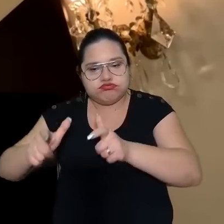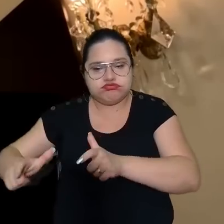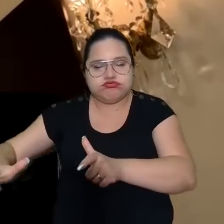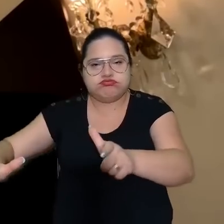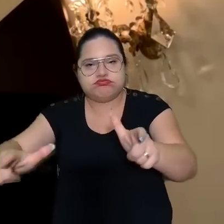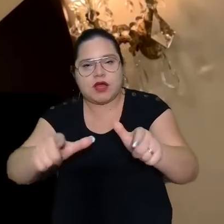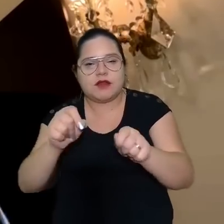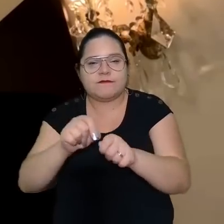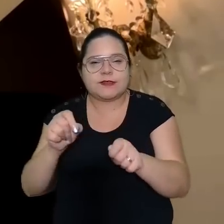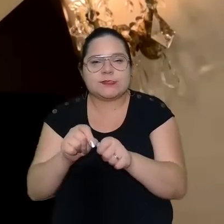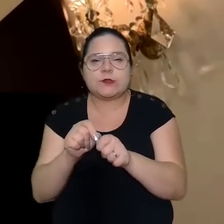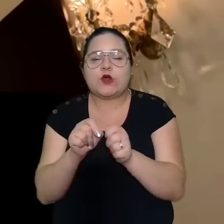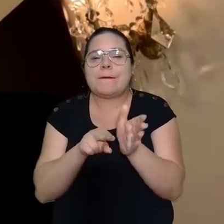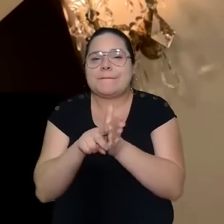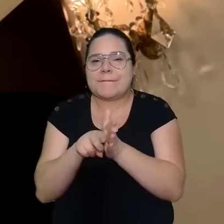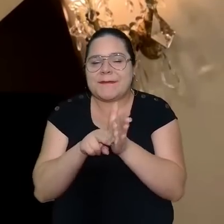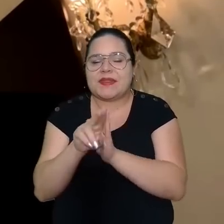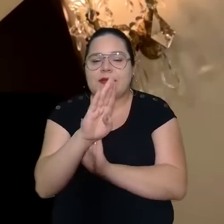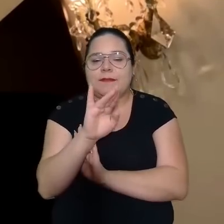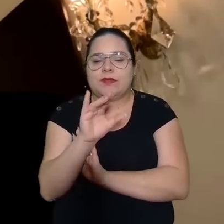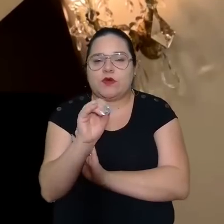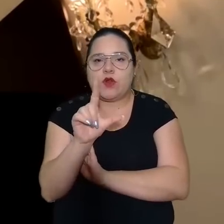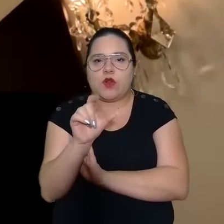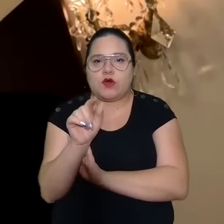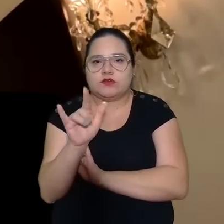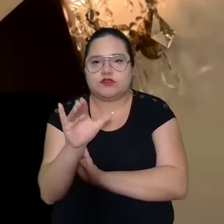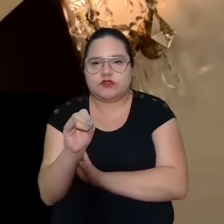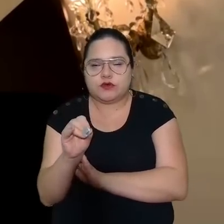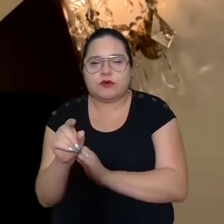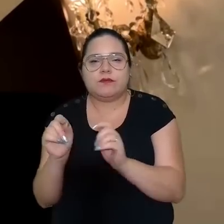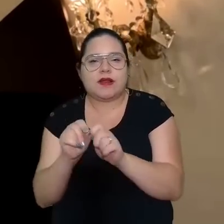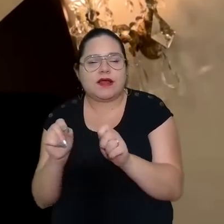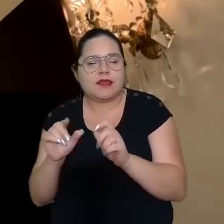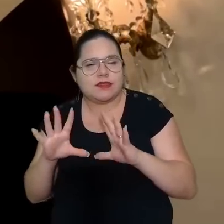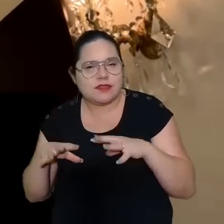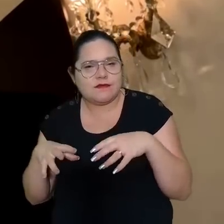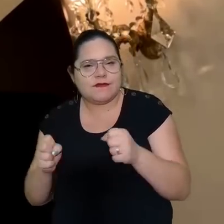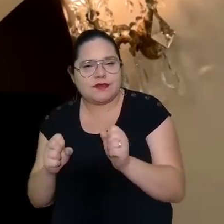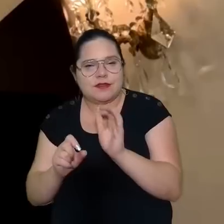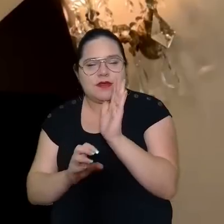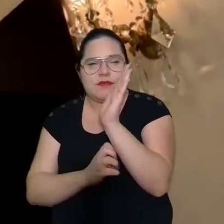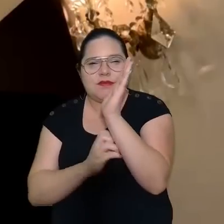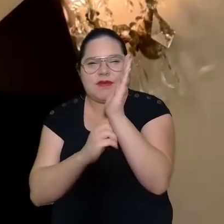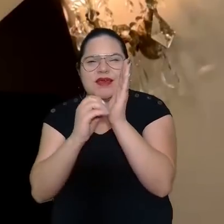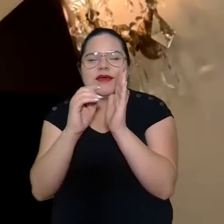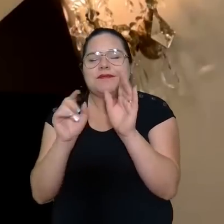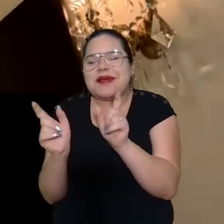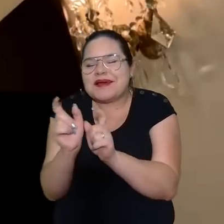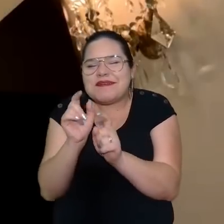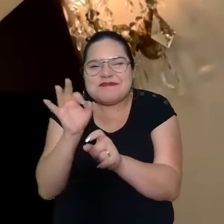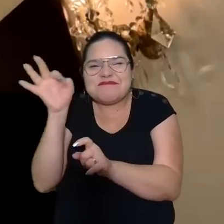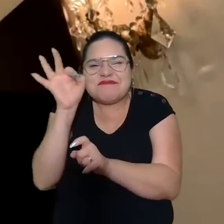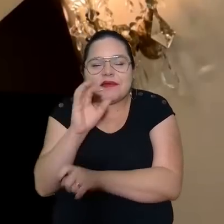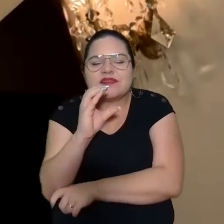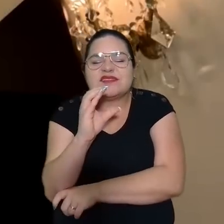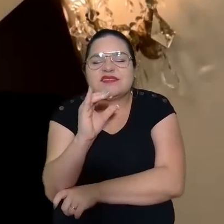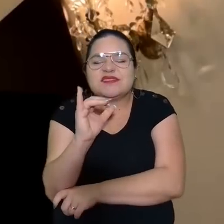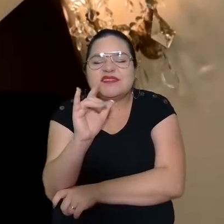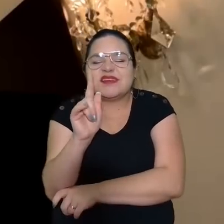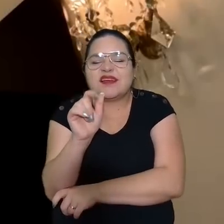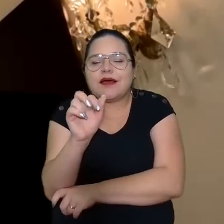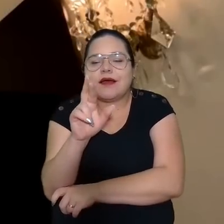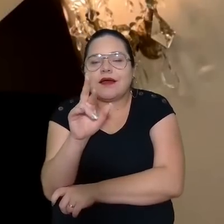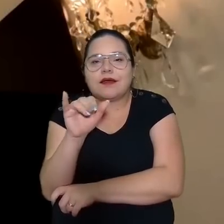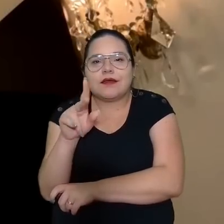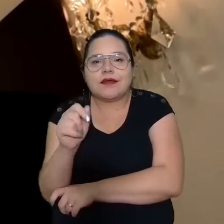inoculantes, defensivos para cigarrinha. Cigarrinha é um pequeno inseto que causa perda de produtividade